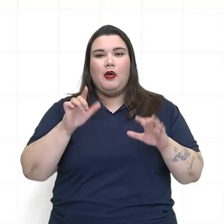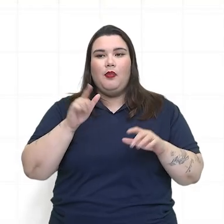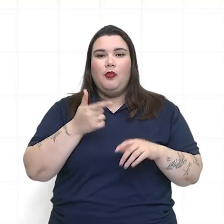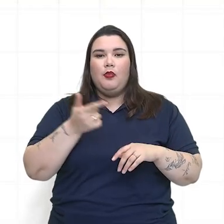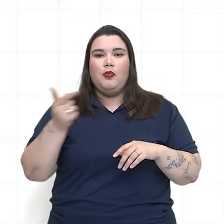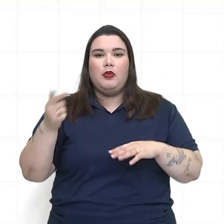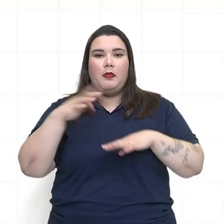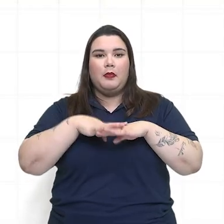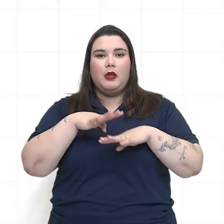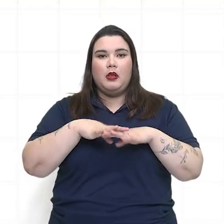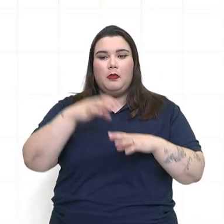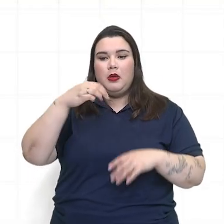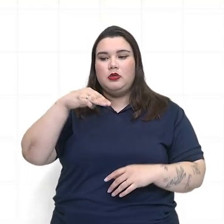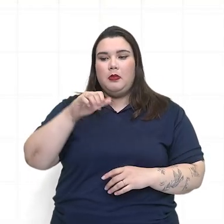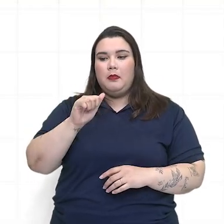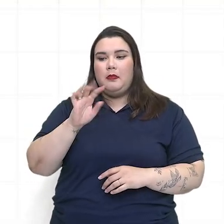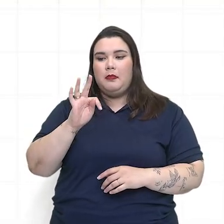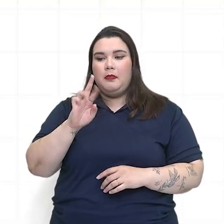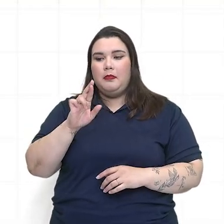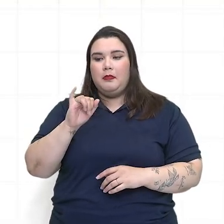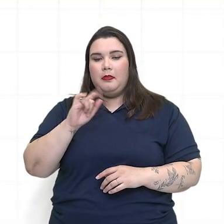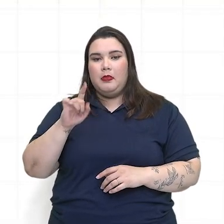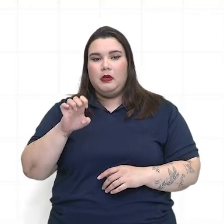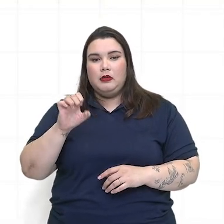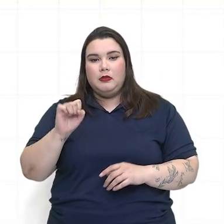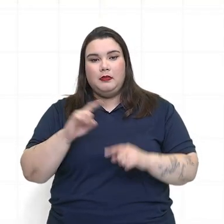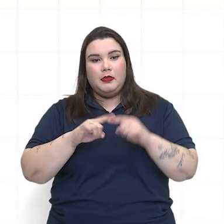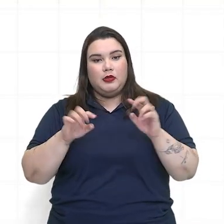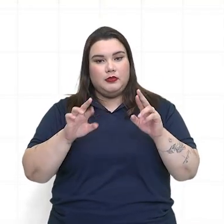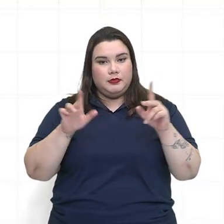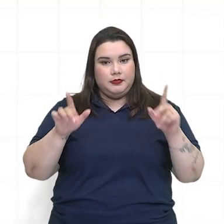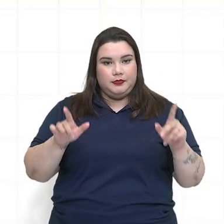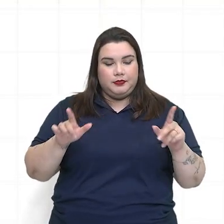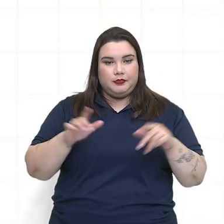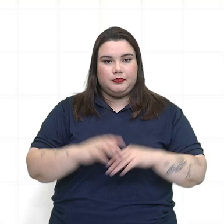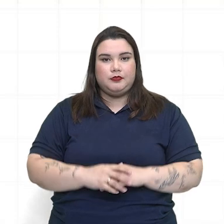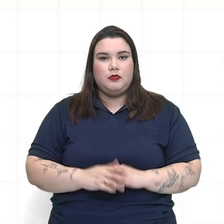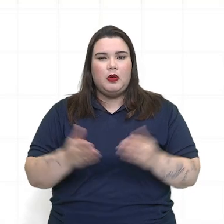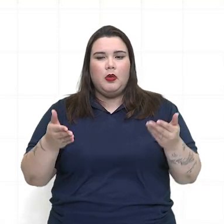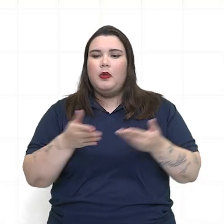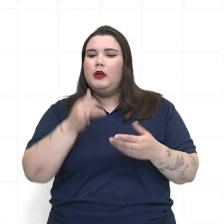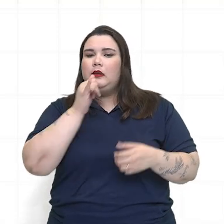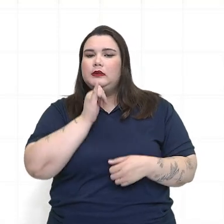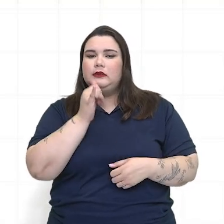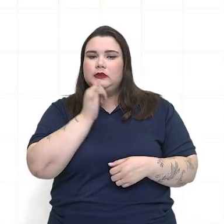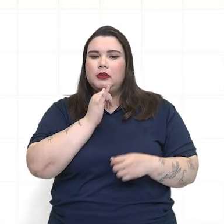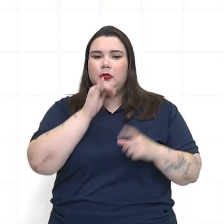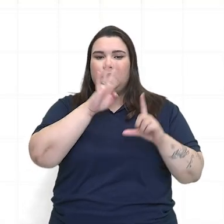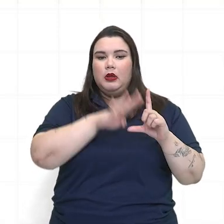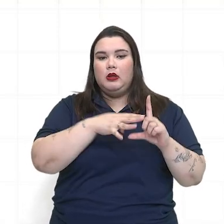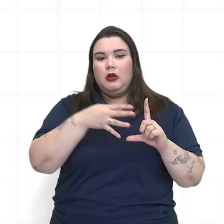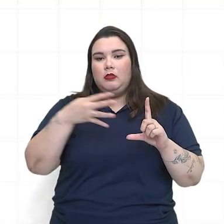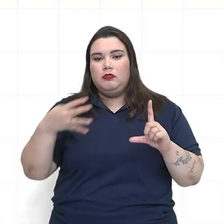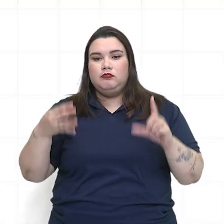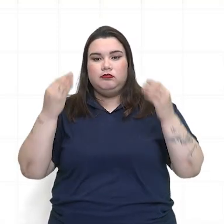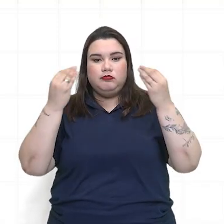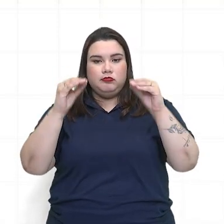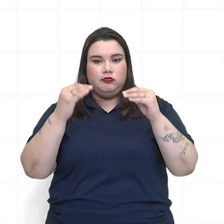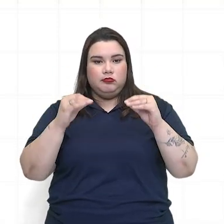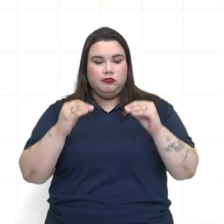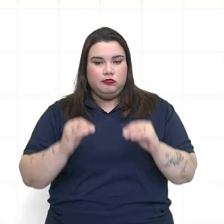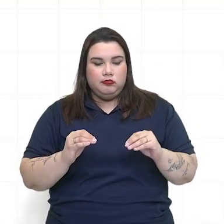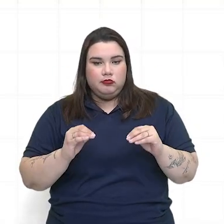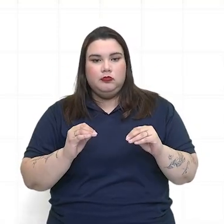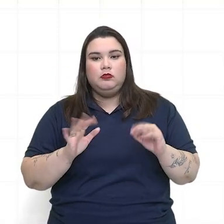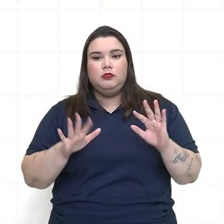já são cenas para um próximo capítulo. Beleza. Então vamos ter aqui alguns exemplos utilizando tabelas, que no caso